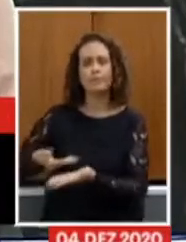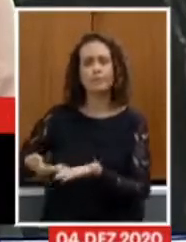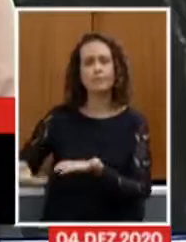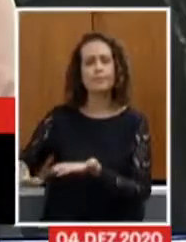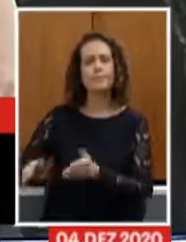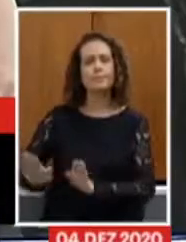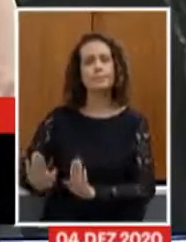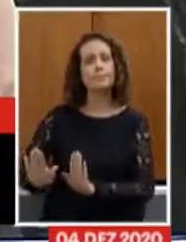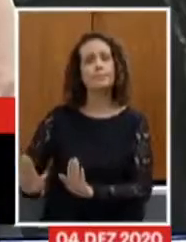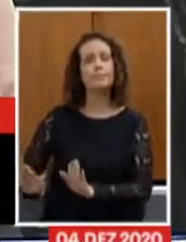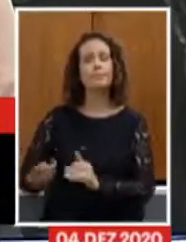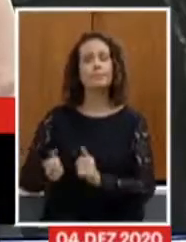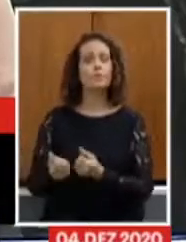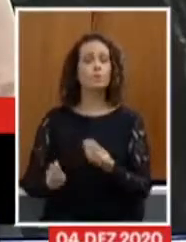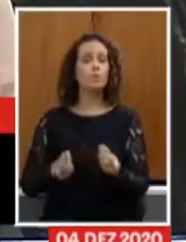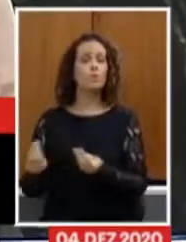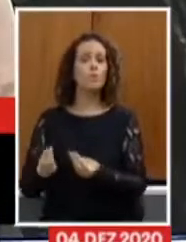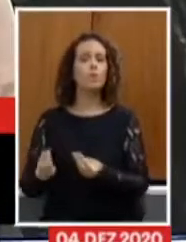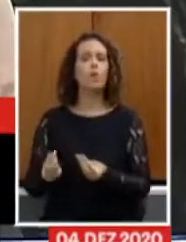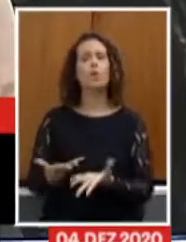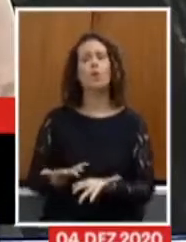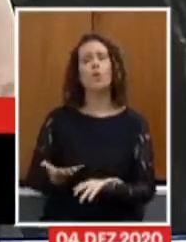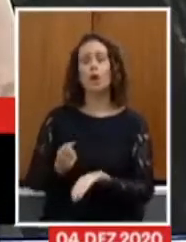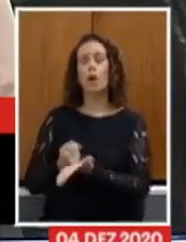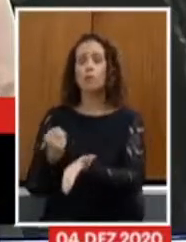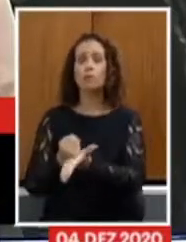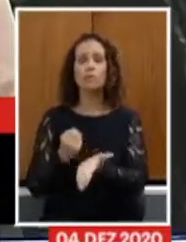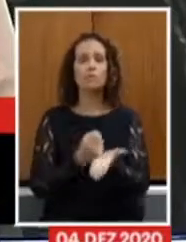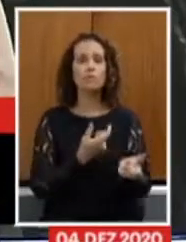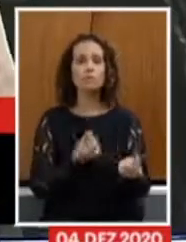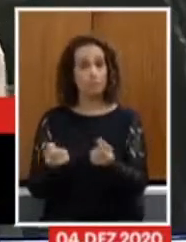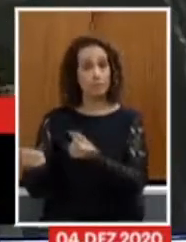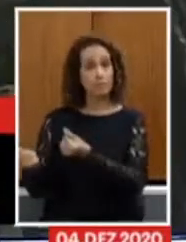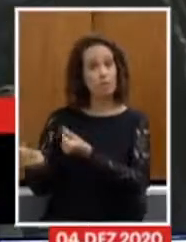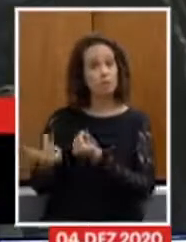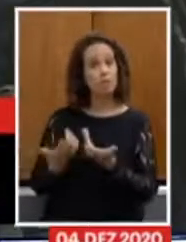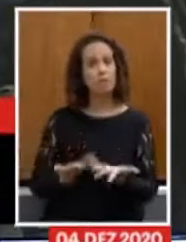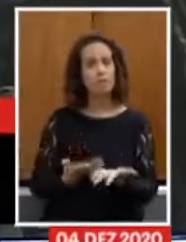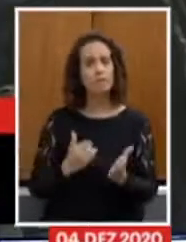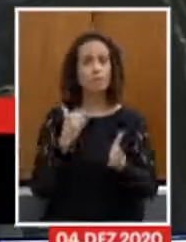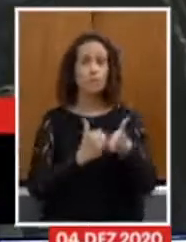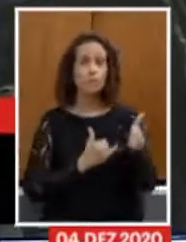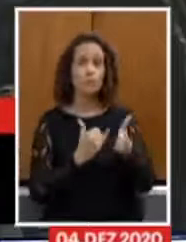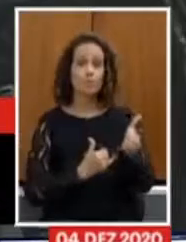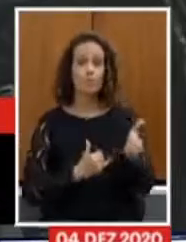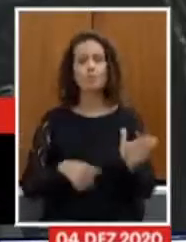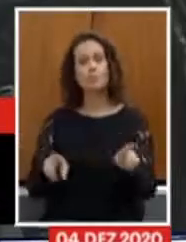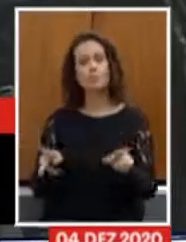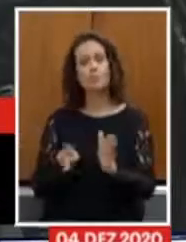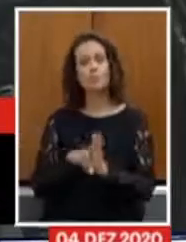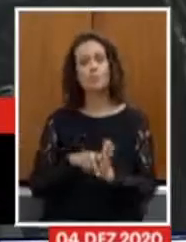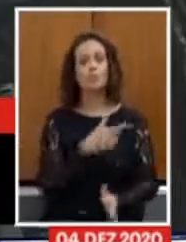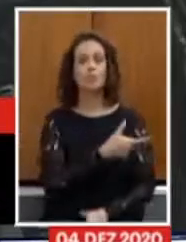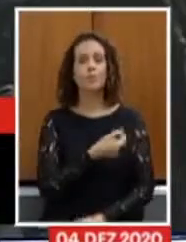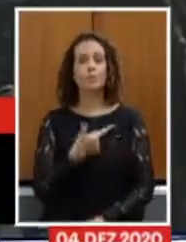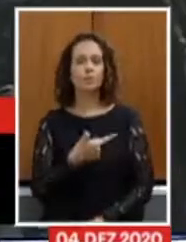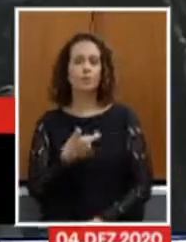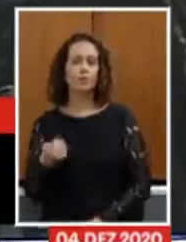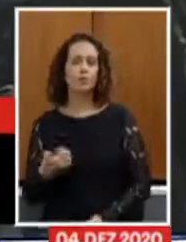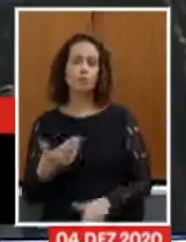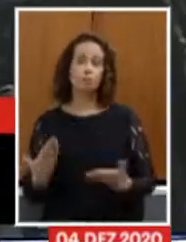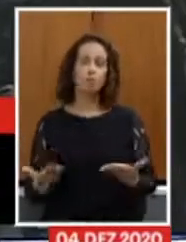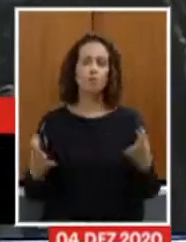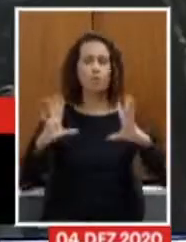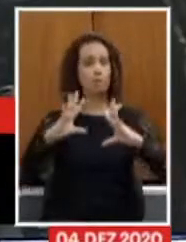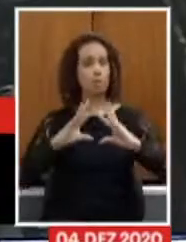remissão, subsídios e benefícios de natureza financeira tributária para 2021. Em outras palavras, no